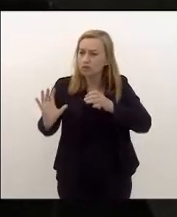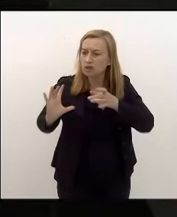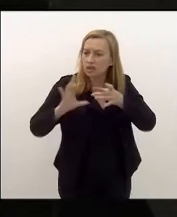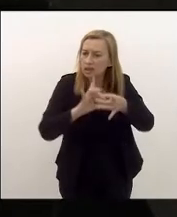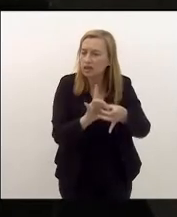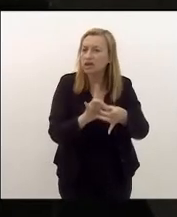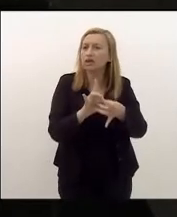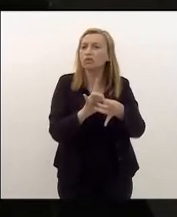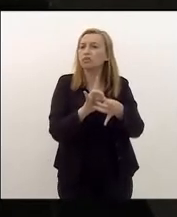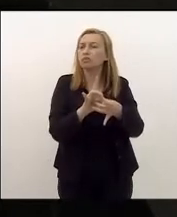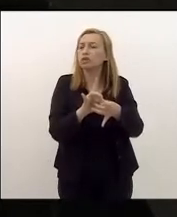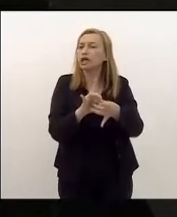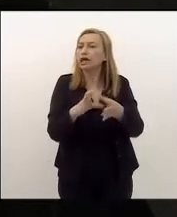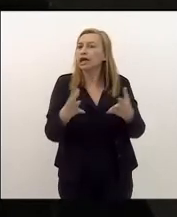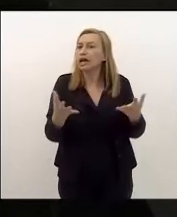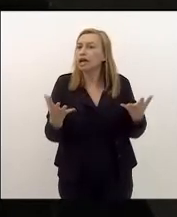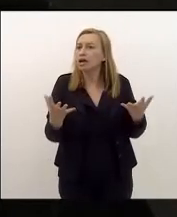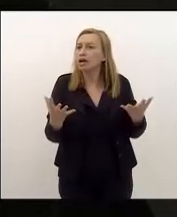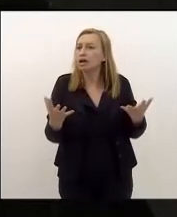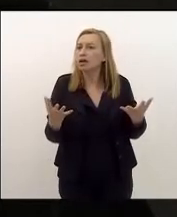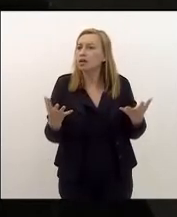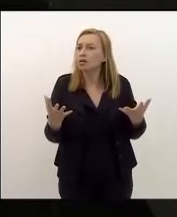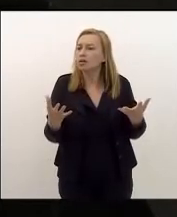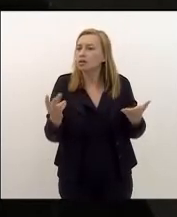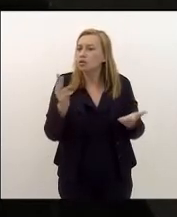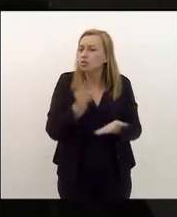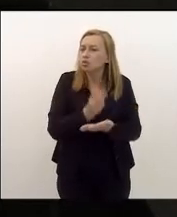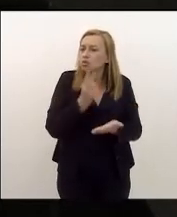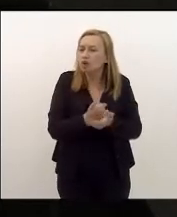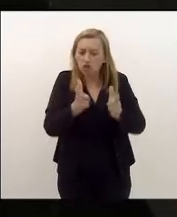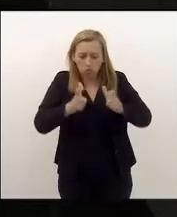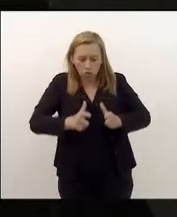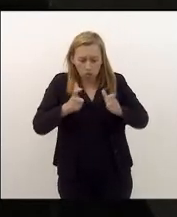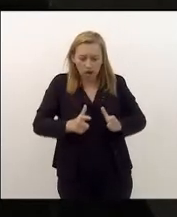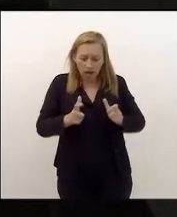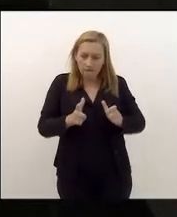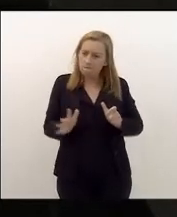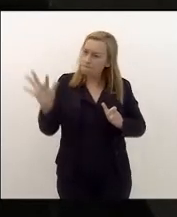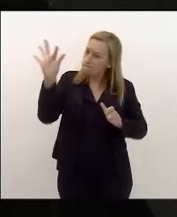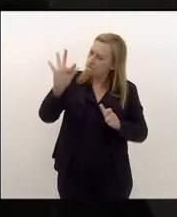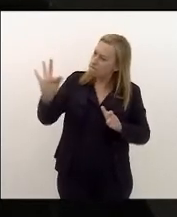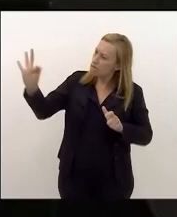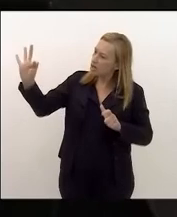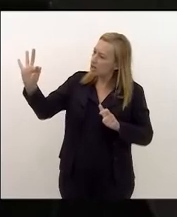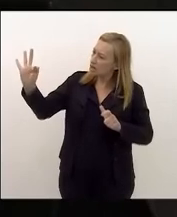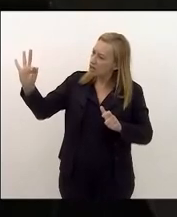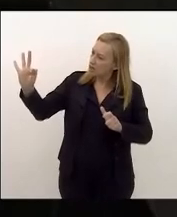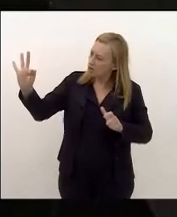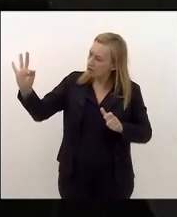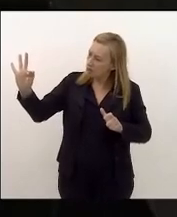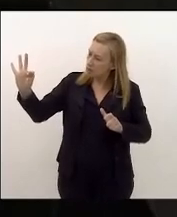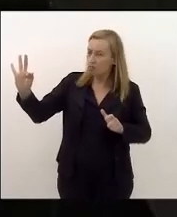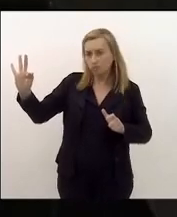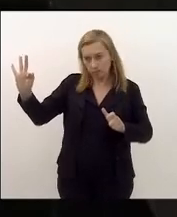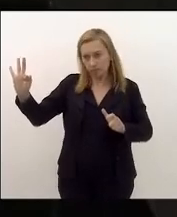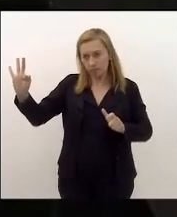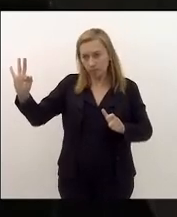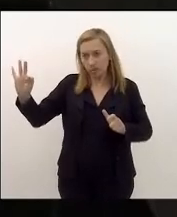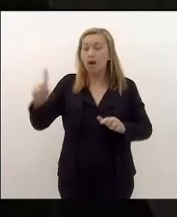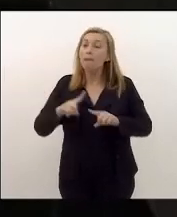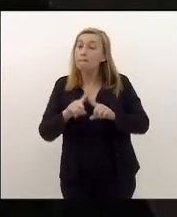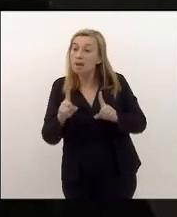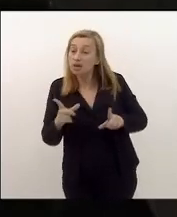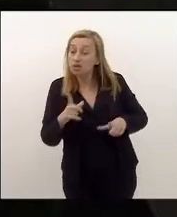alguma forma em um mesmo território federal ou federado, mas que